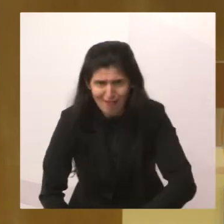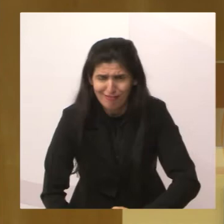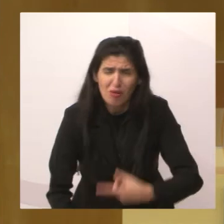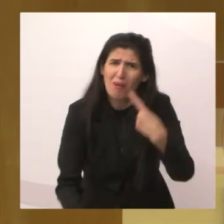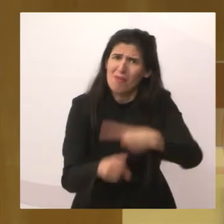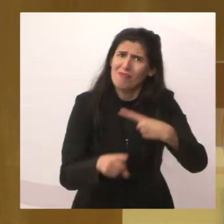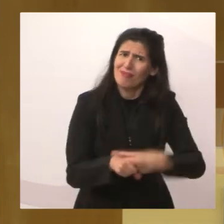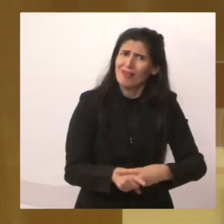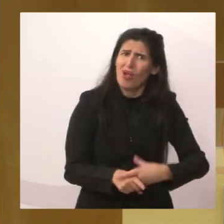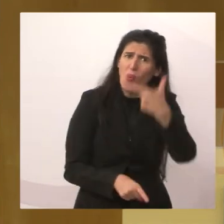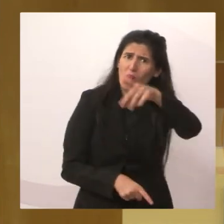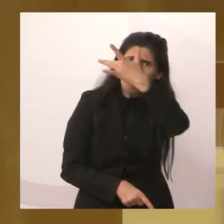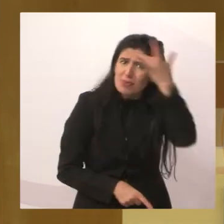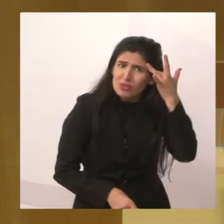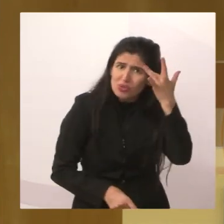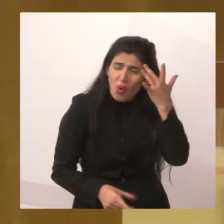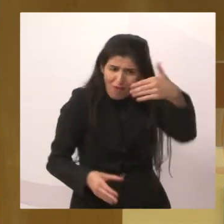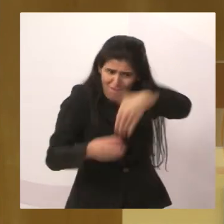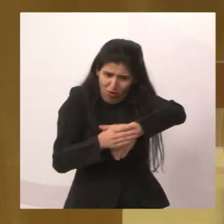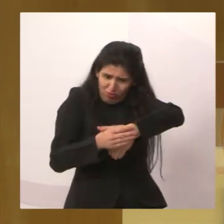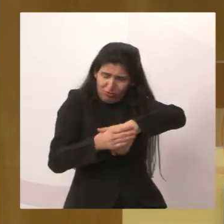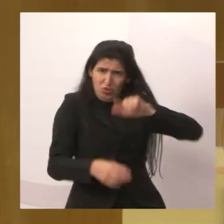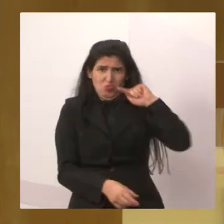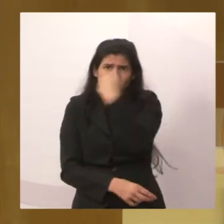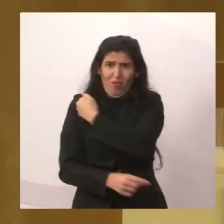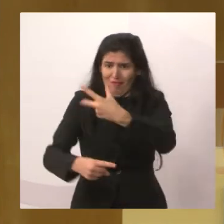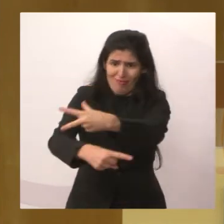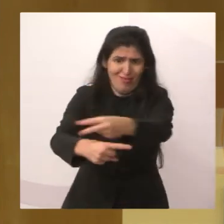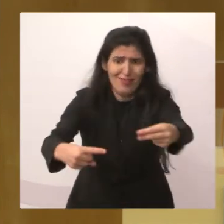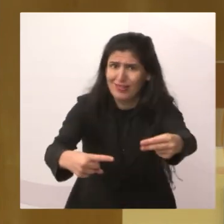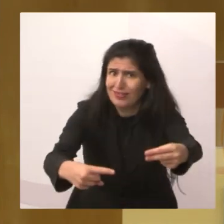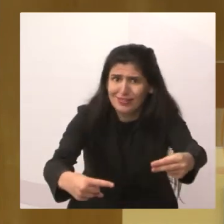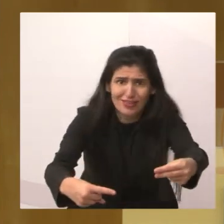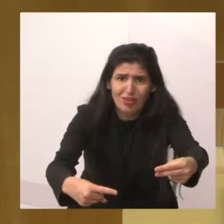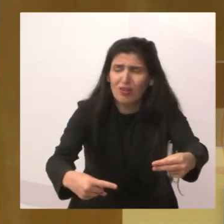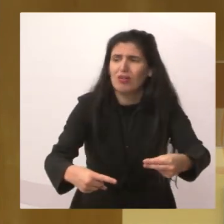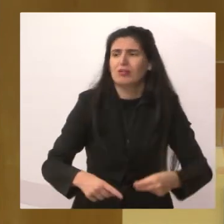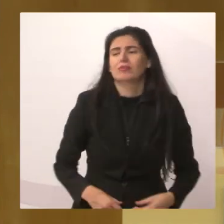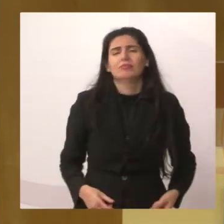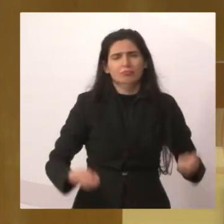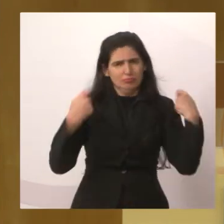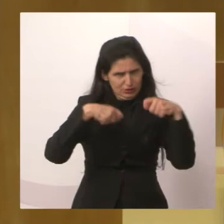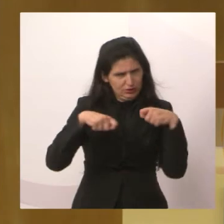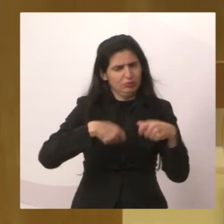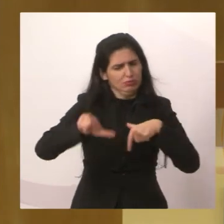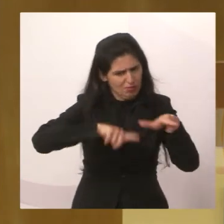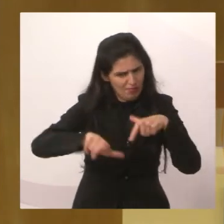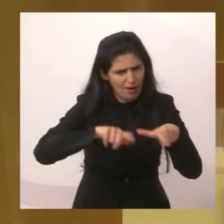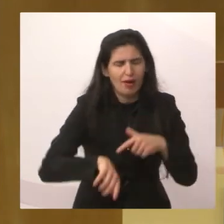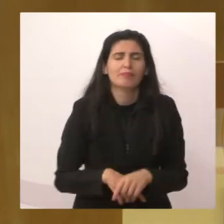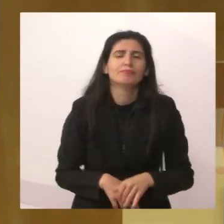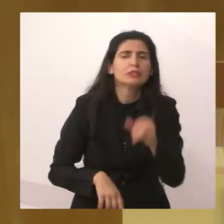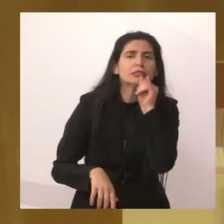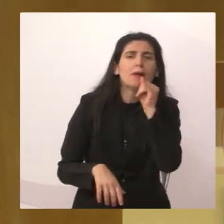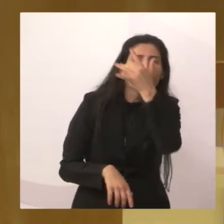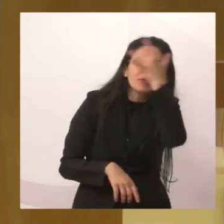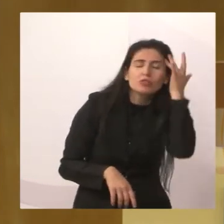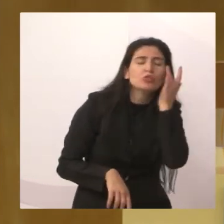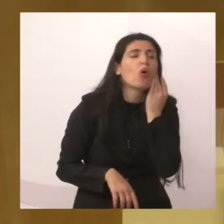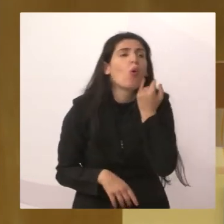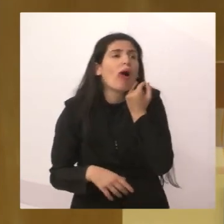eleitos, os munícipes não cobram os vereadores. Não acha vereador, não